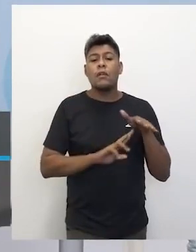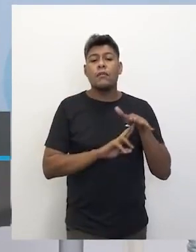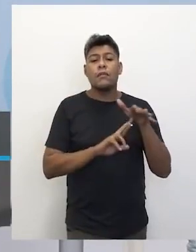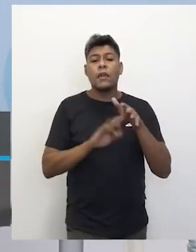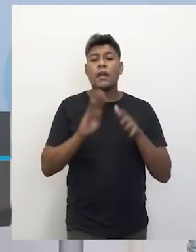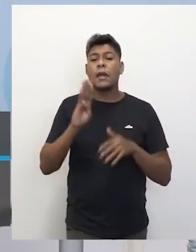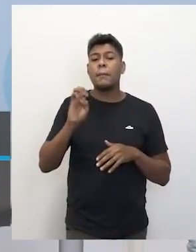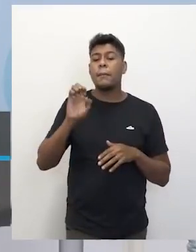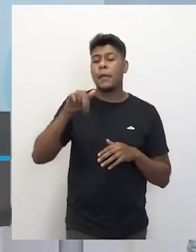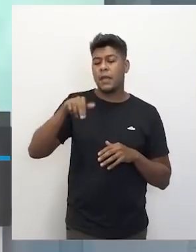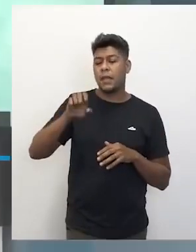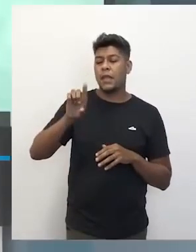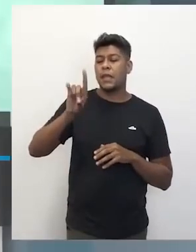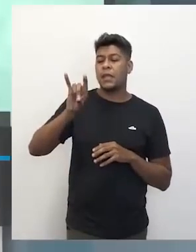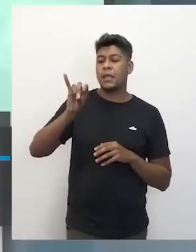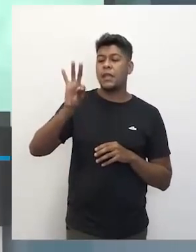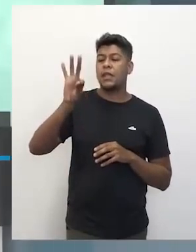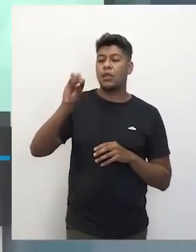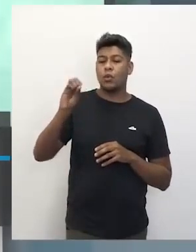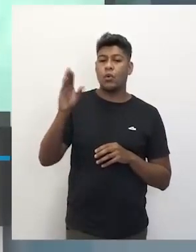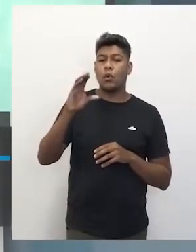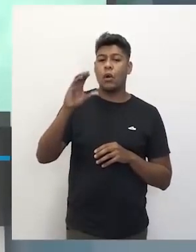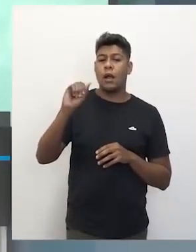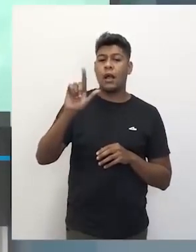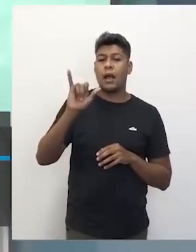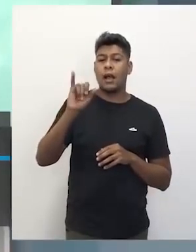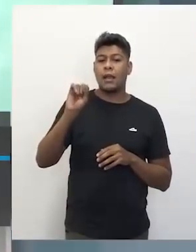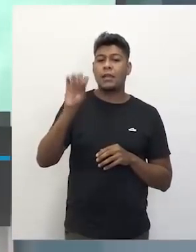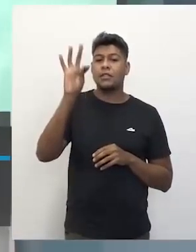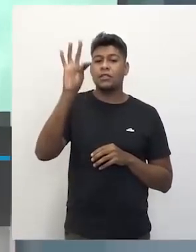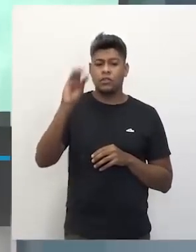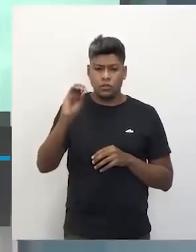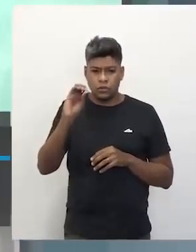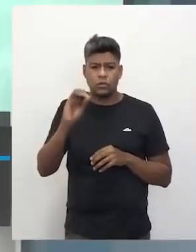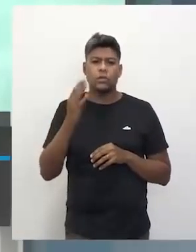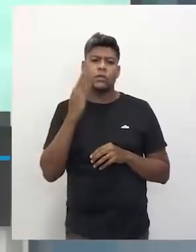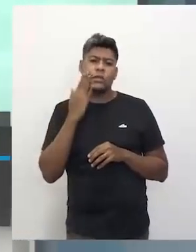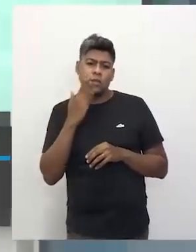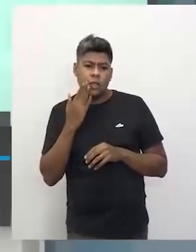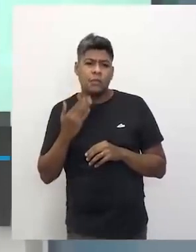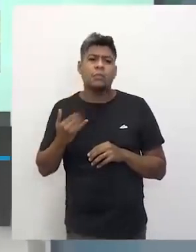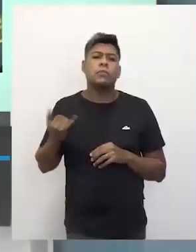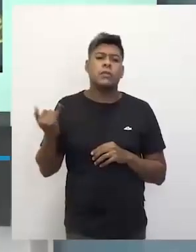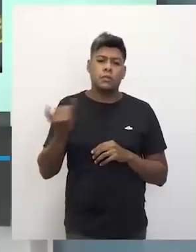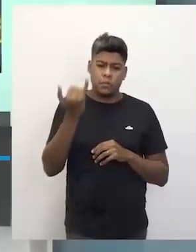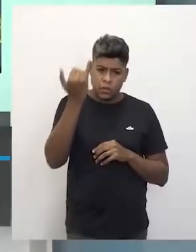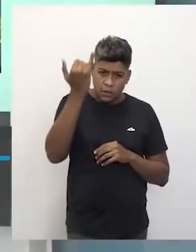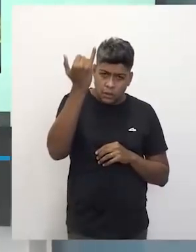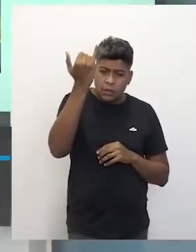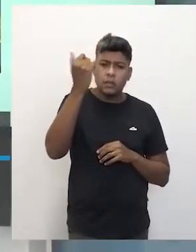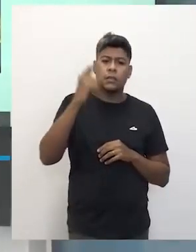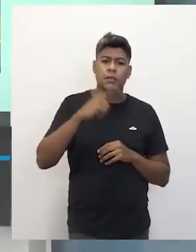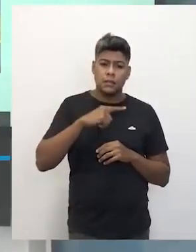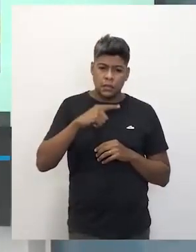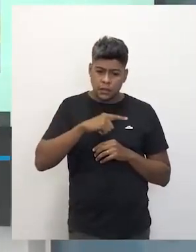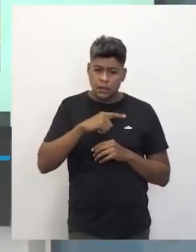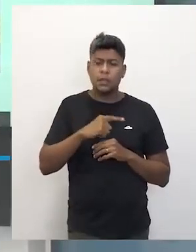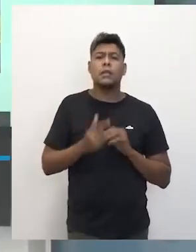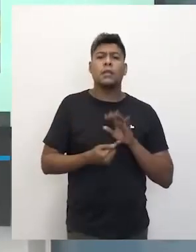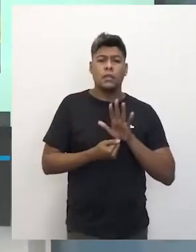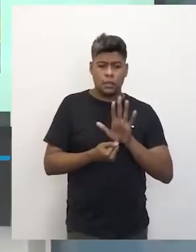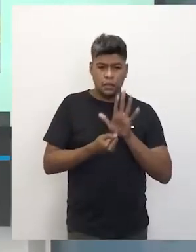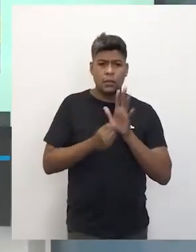artista lá. Exatamente. A Feira da Benedito Calixto, além de ser uma feira de antiguidades importantíssima aqui em São Paulo e tradicional, ela também apresenta